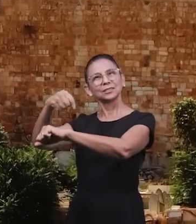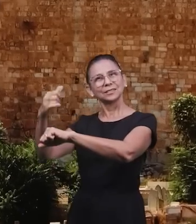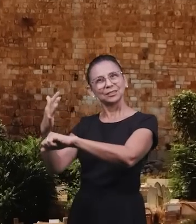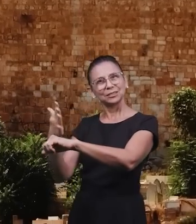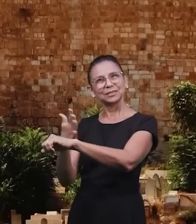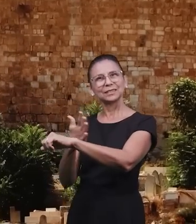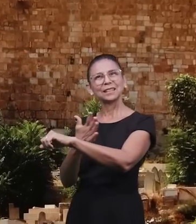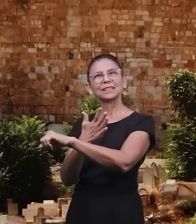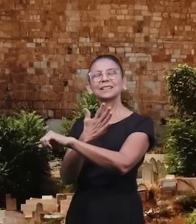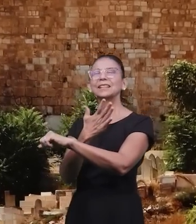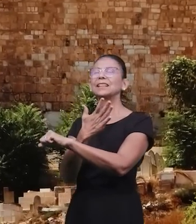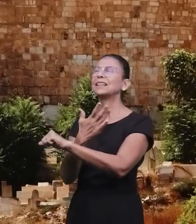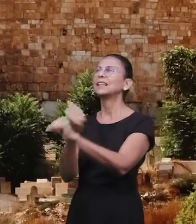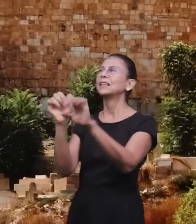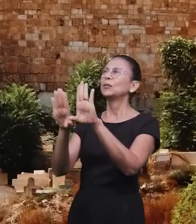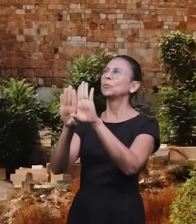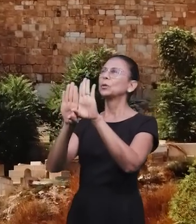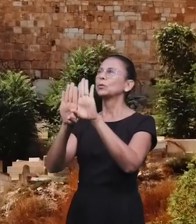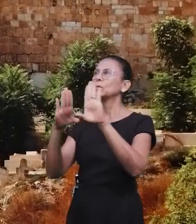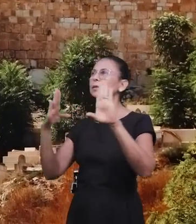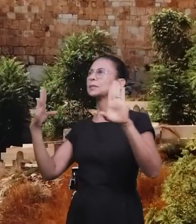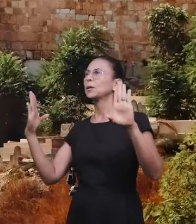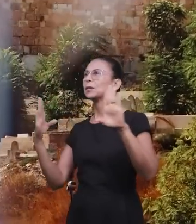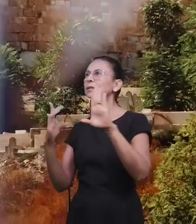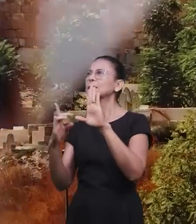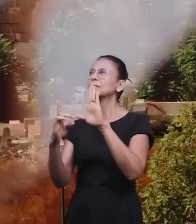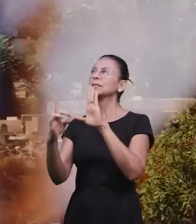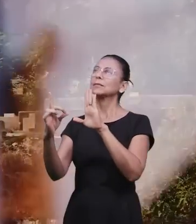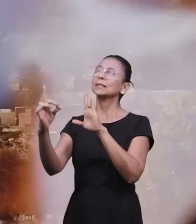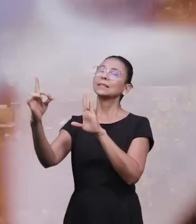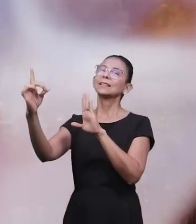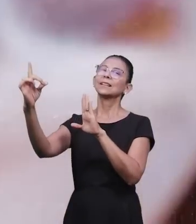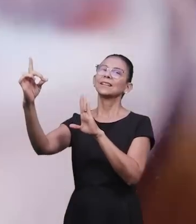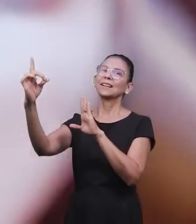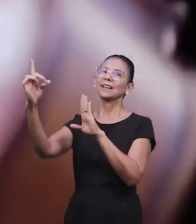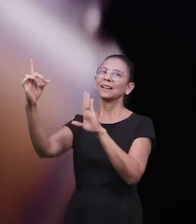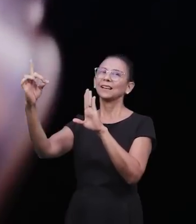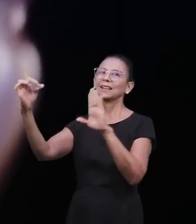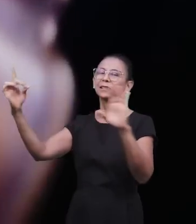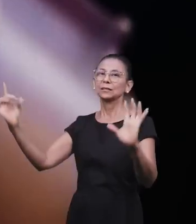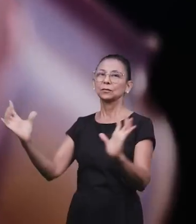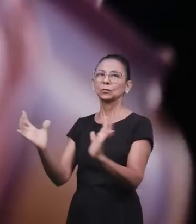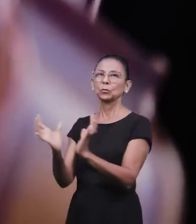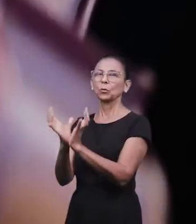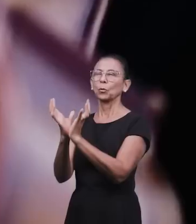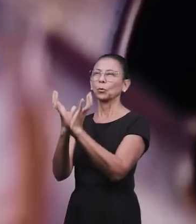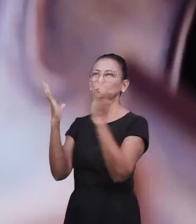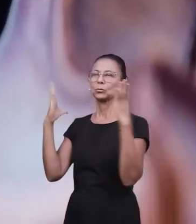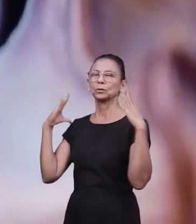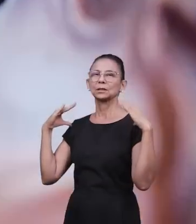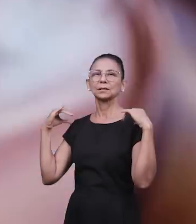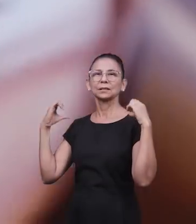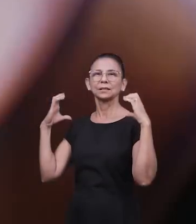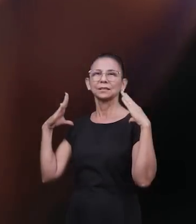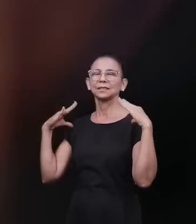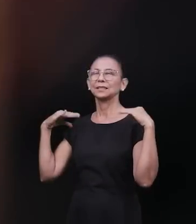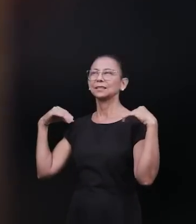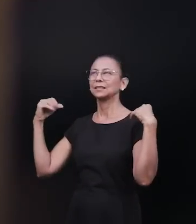Jesus envolvendo Israel. De olho em Israel, que é o nosso relógio do tempo profético. Que Deus nos